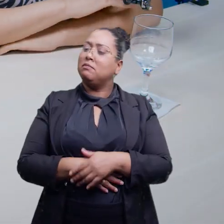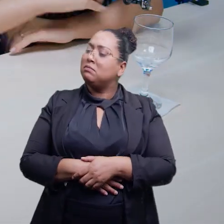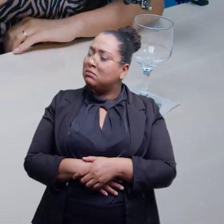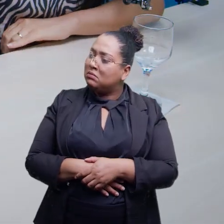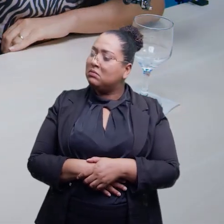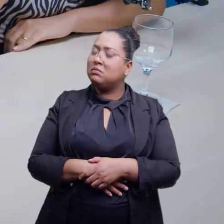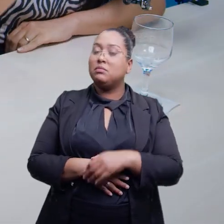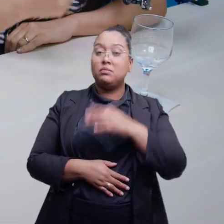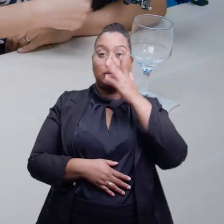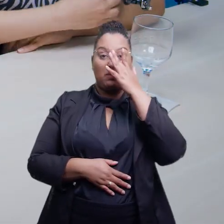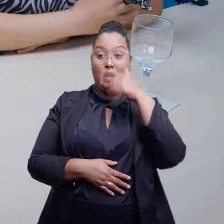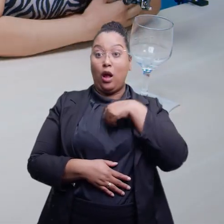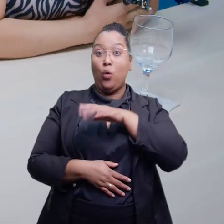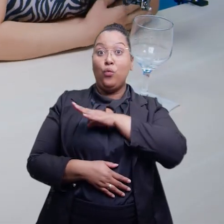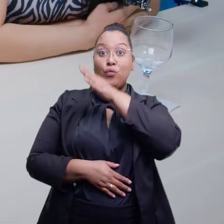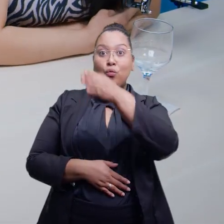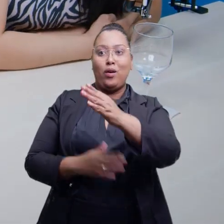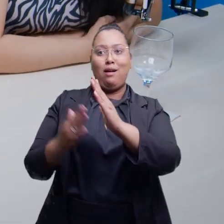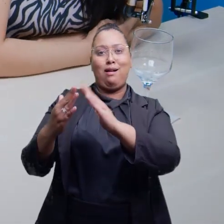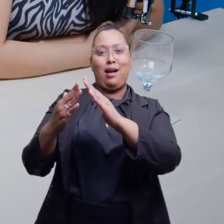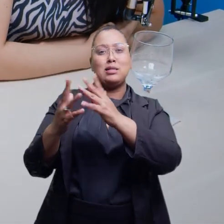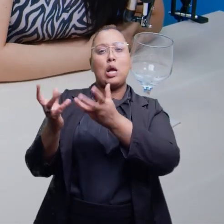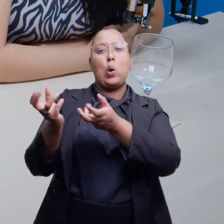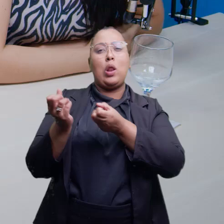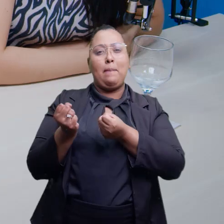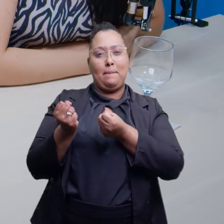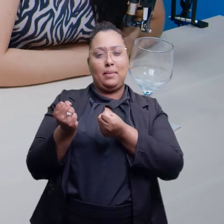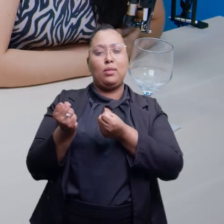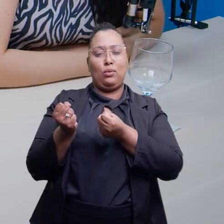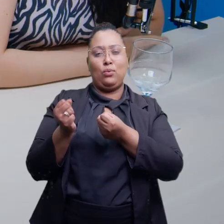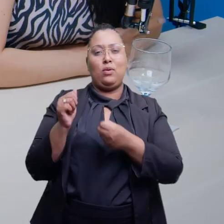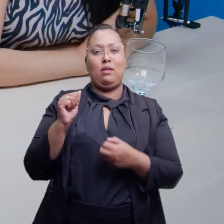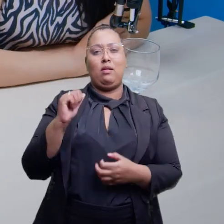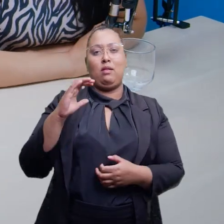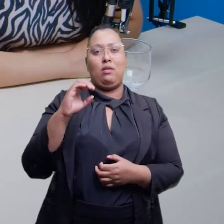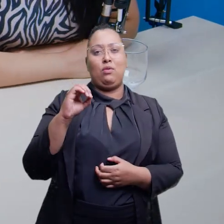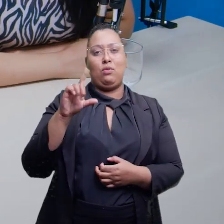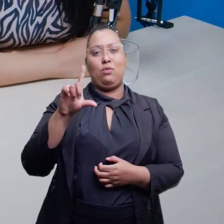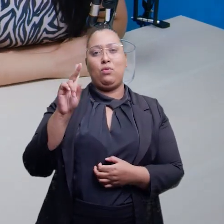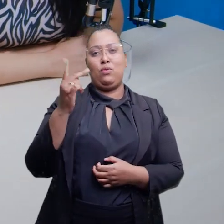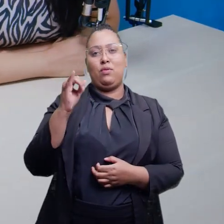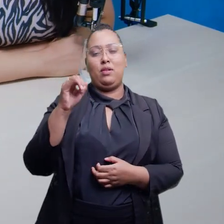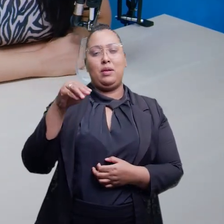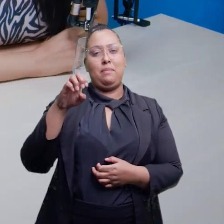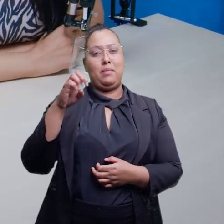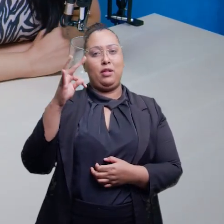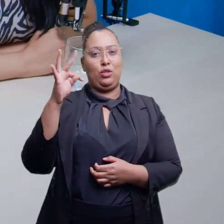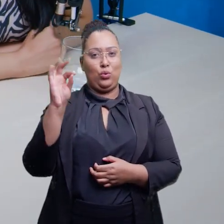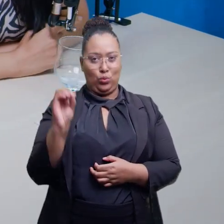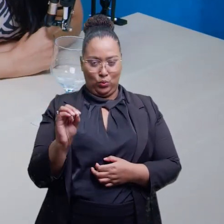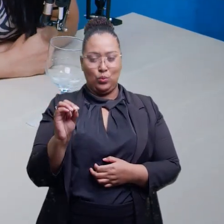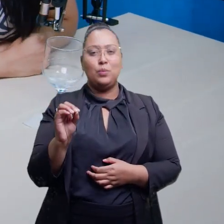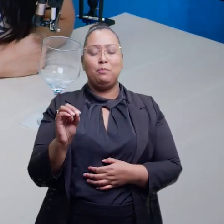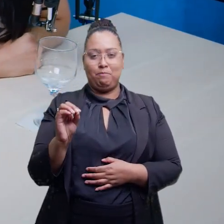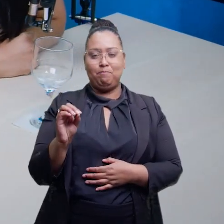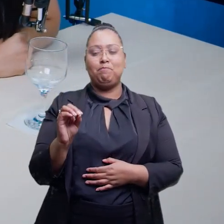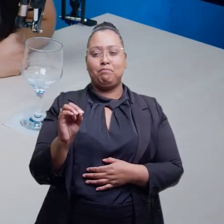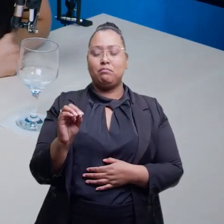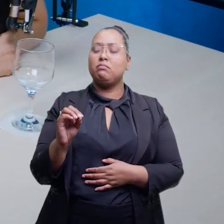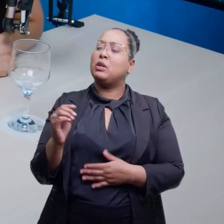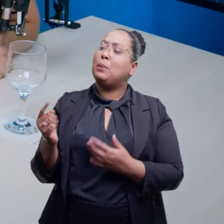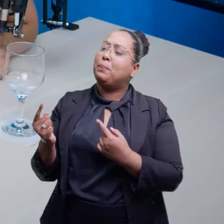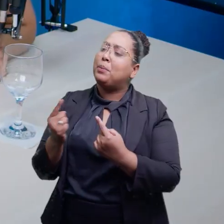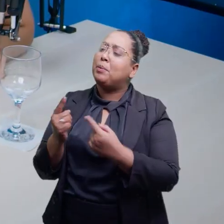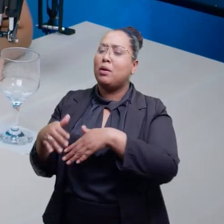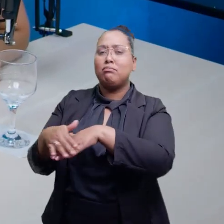eu estive lá na instituição de acolhimento, na época era Thalita Kun, né, quando eu ainda